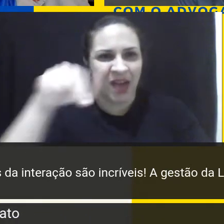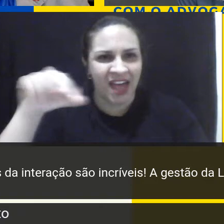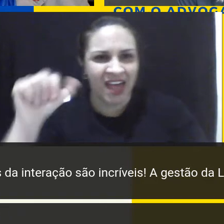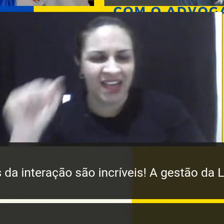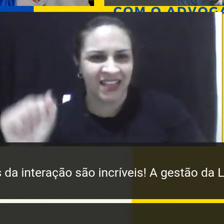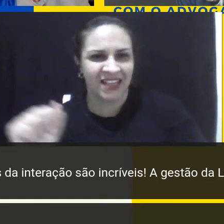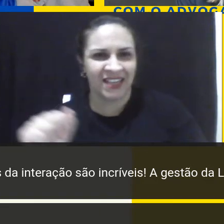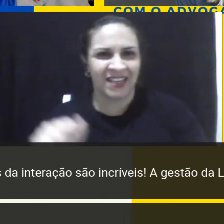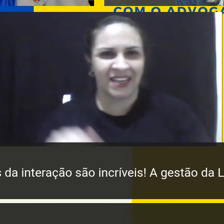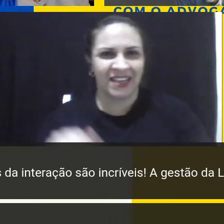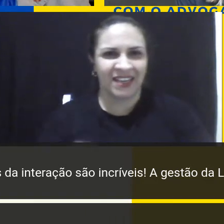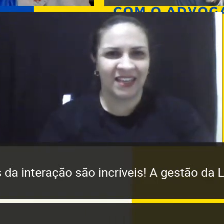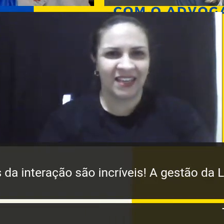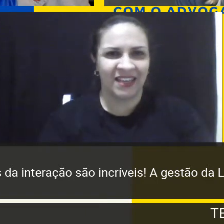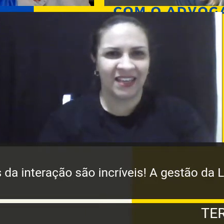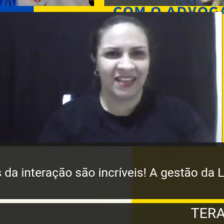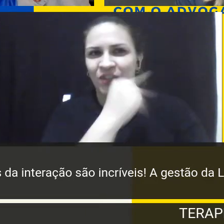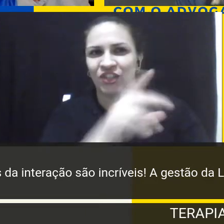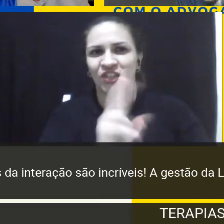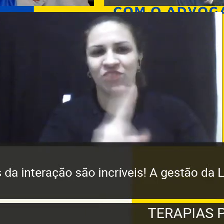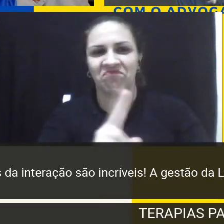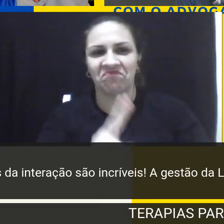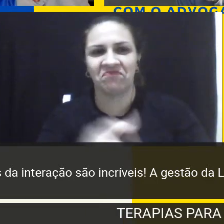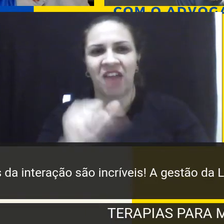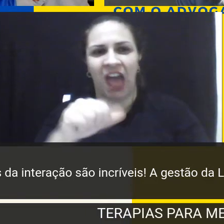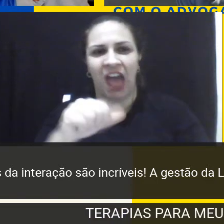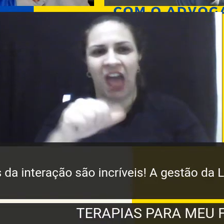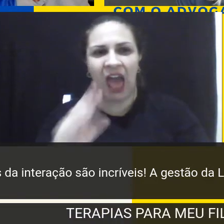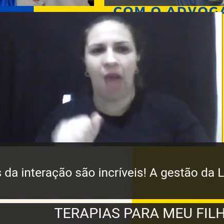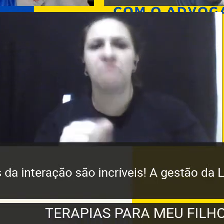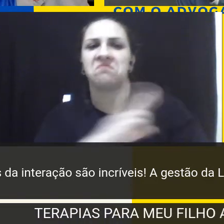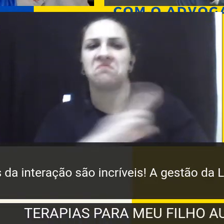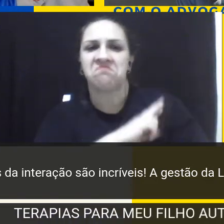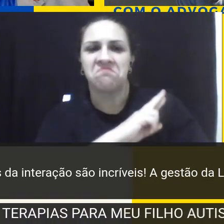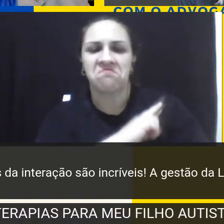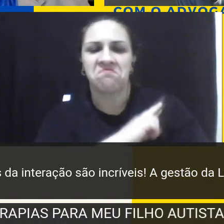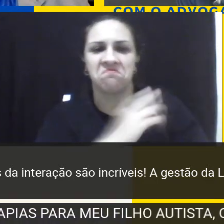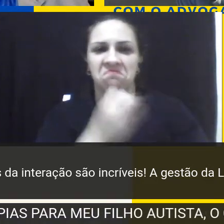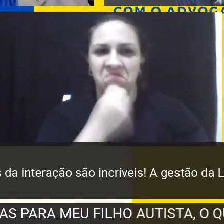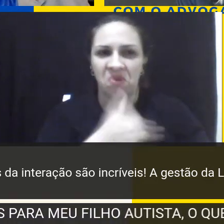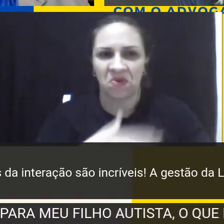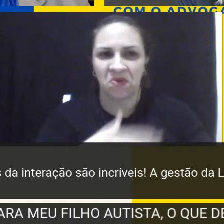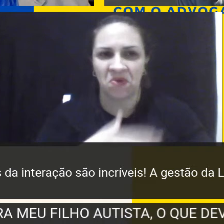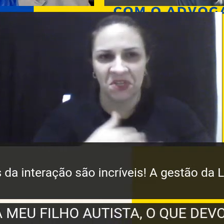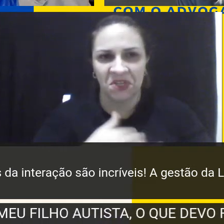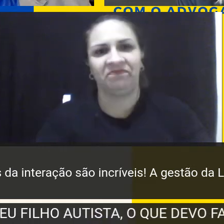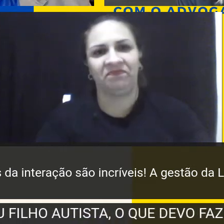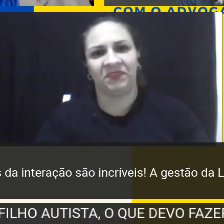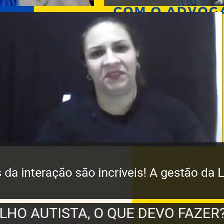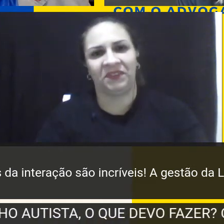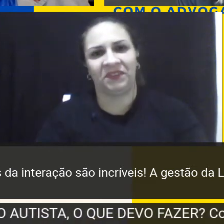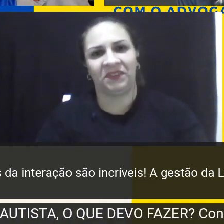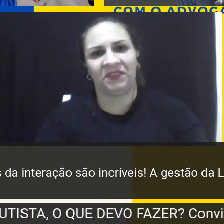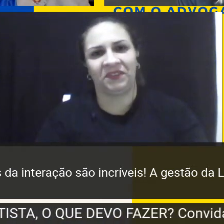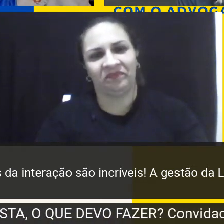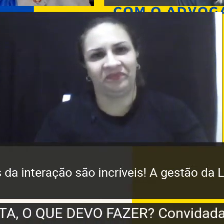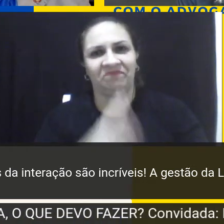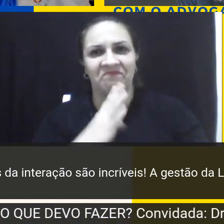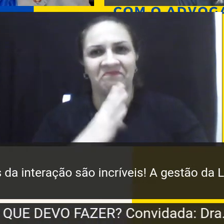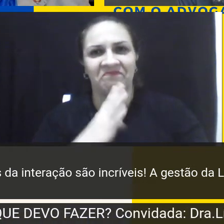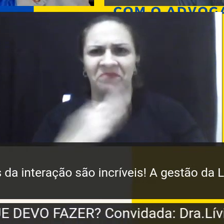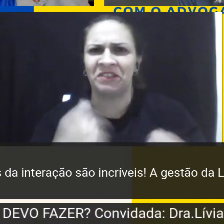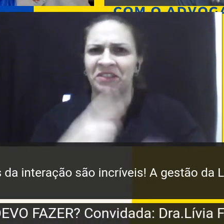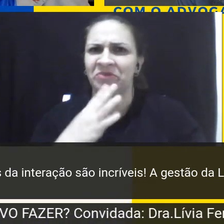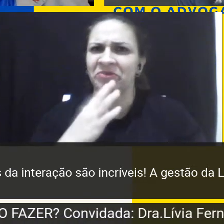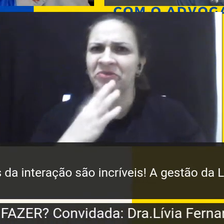de Taguatinga. Uma grande querida também, muito querida. Eu tenho que conhecer esse povo todo, tem gente nova